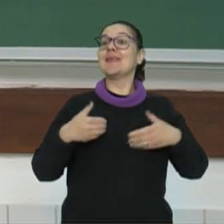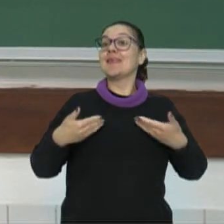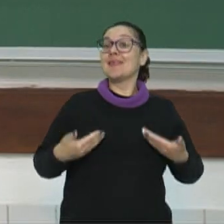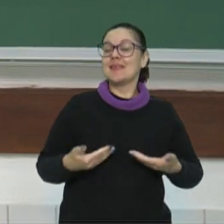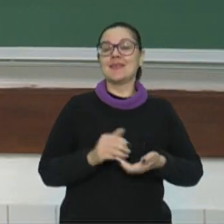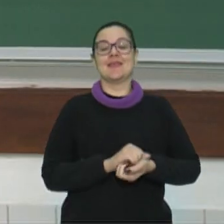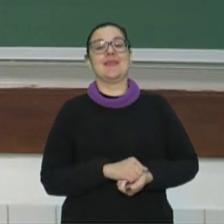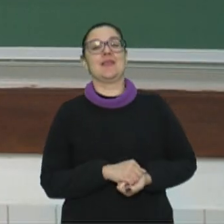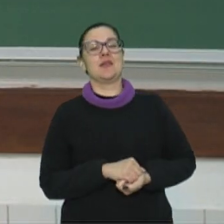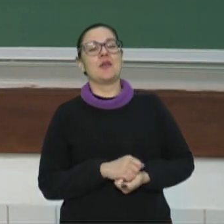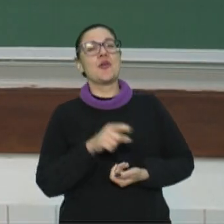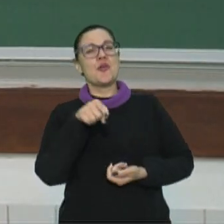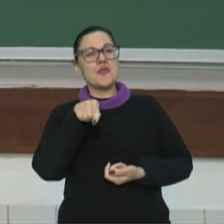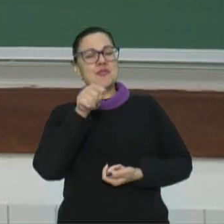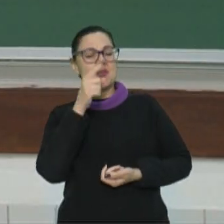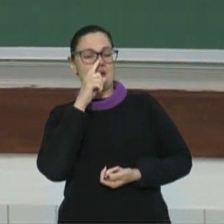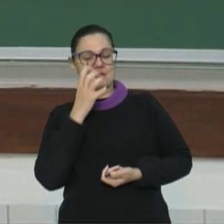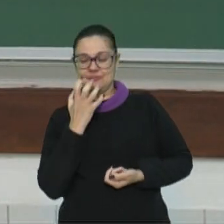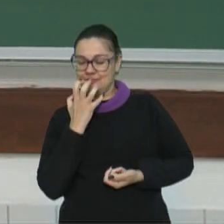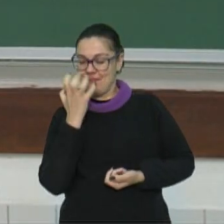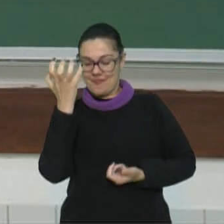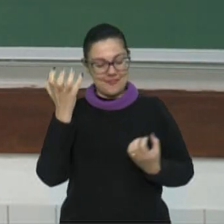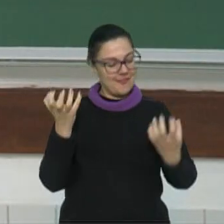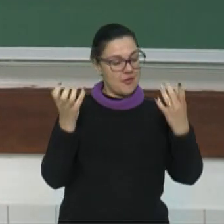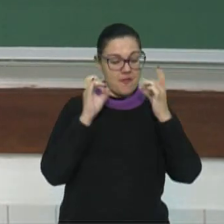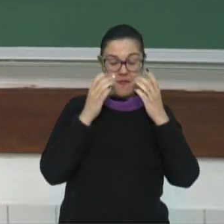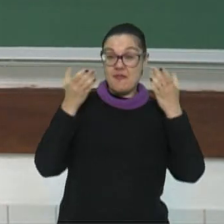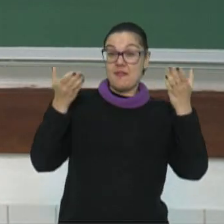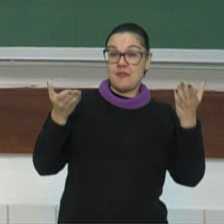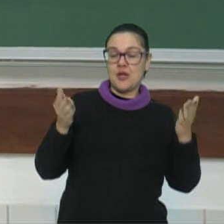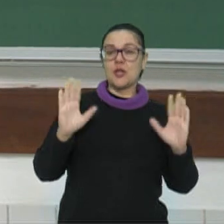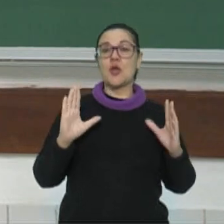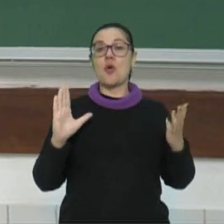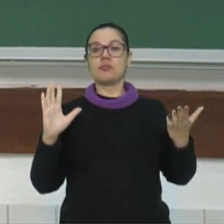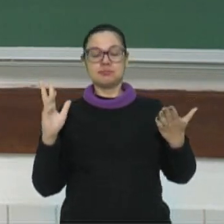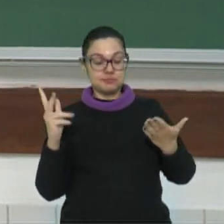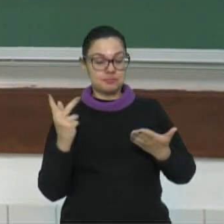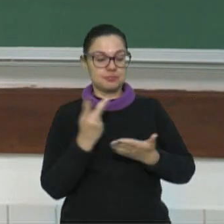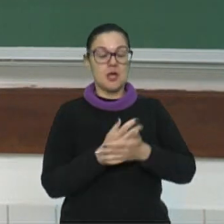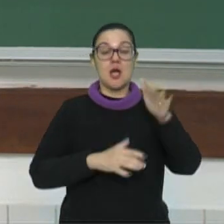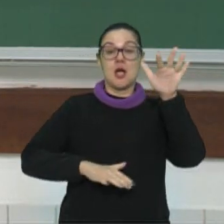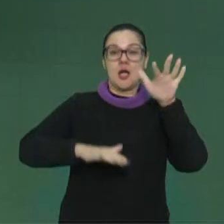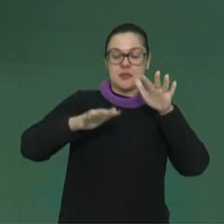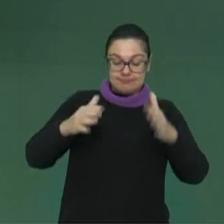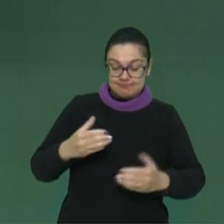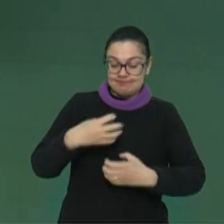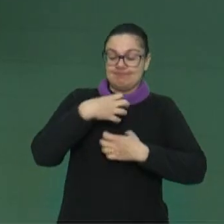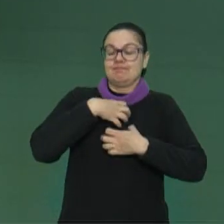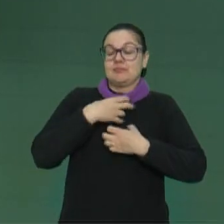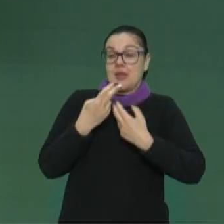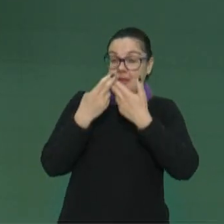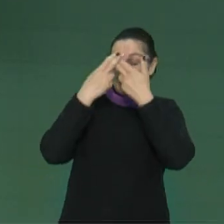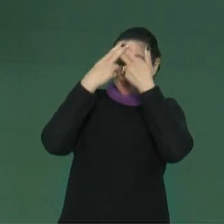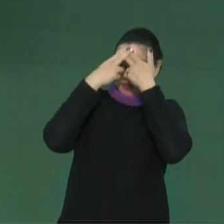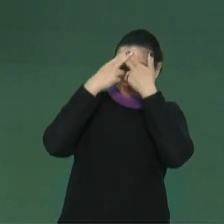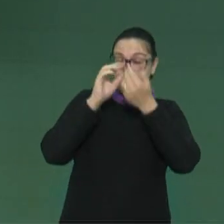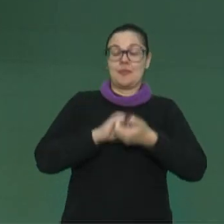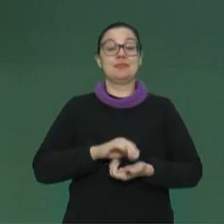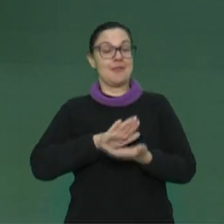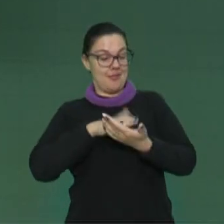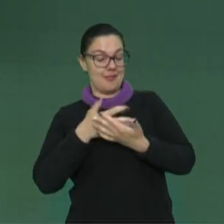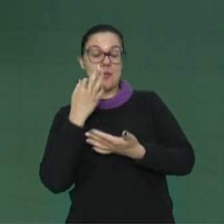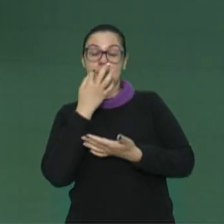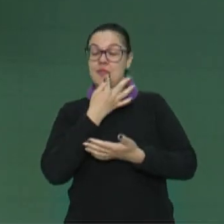Então, né? Veja lá, se as plantas reagem assim, como nós reagimos? Às vezes produz traumas em nós, né? A nossa